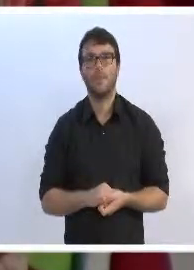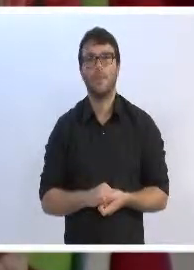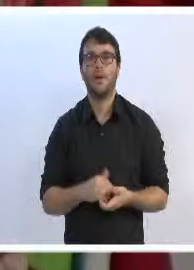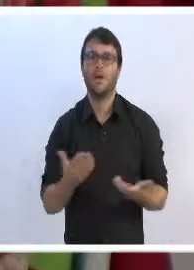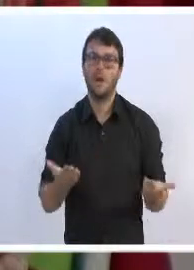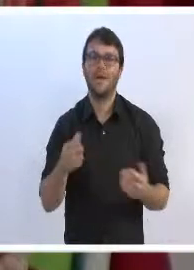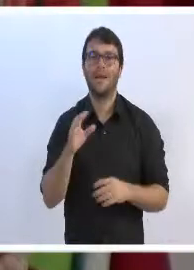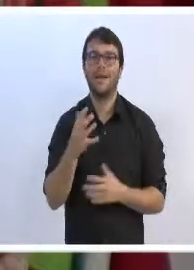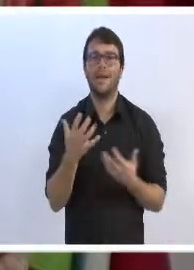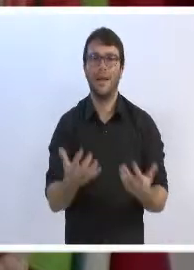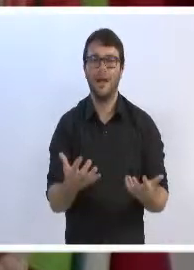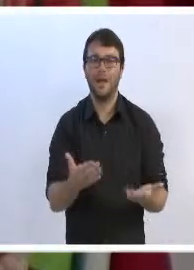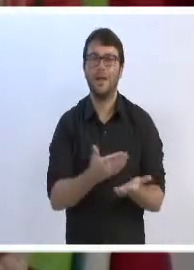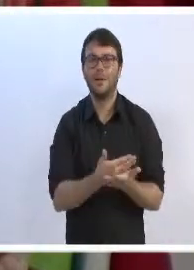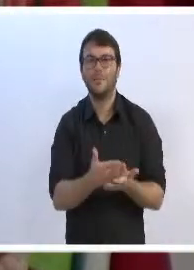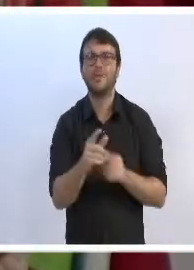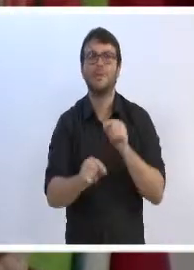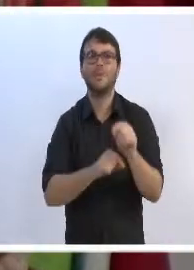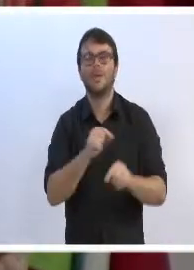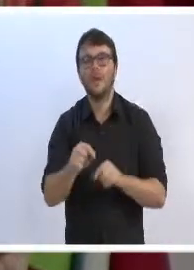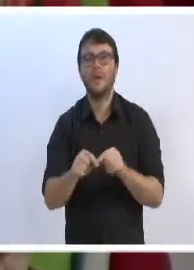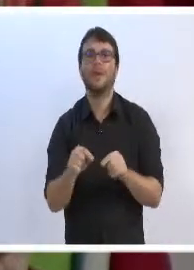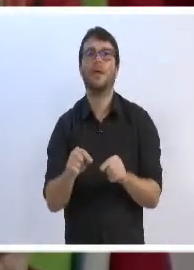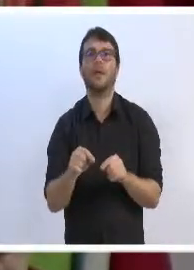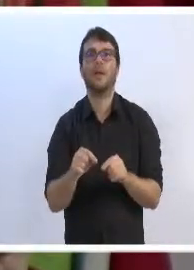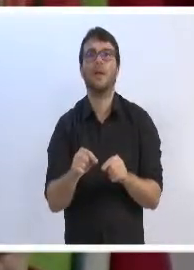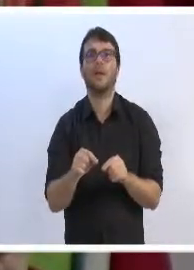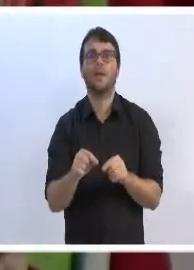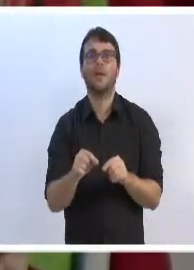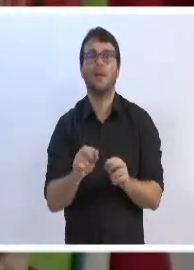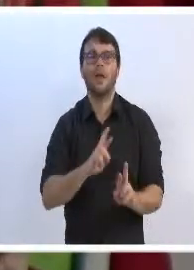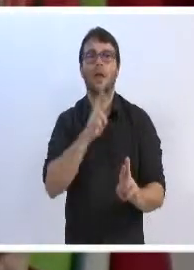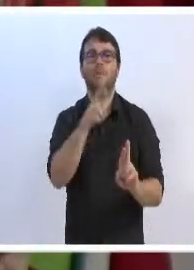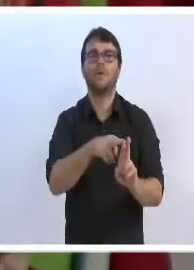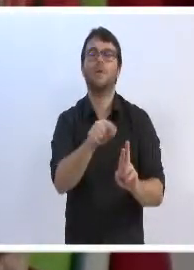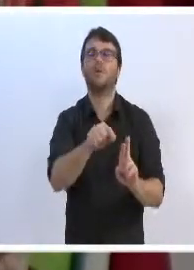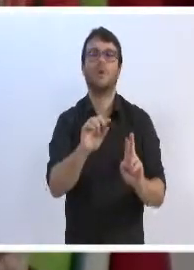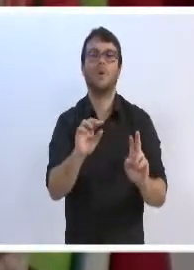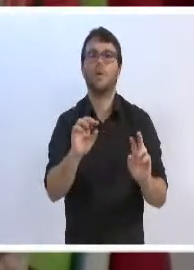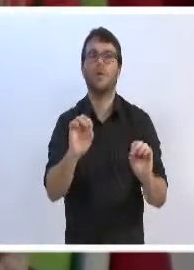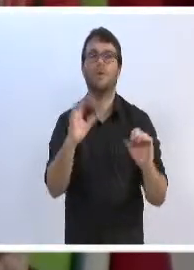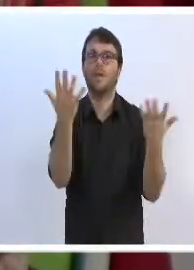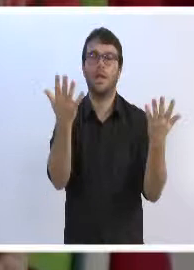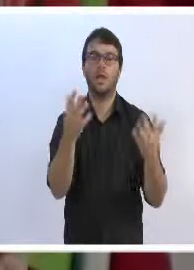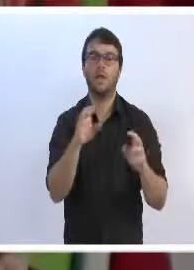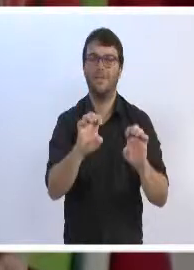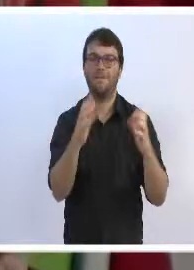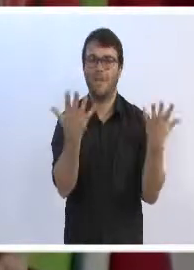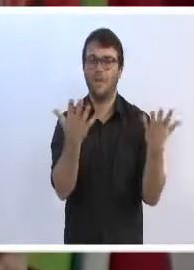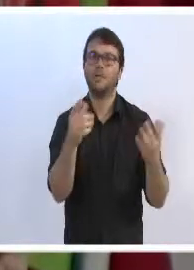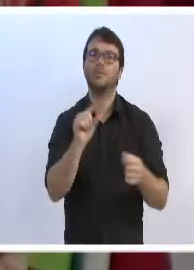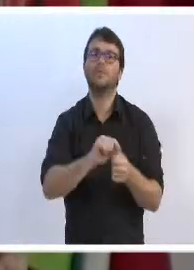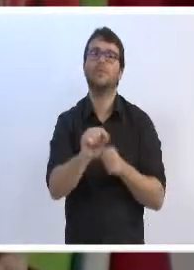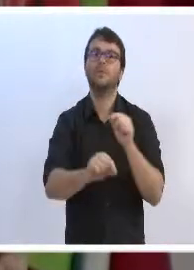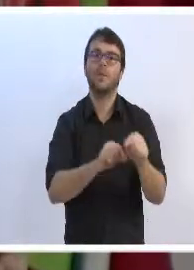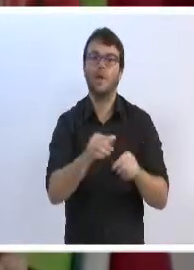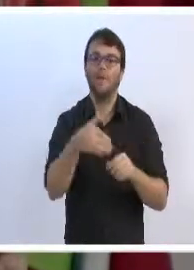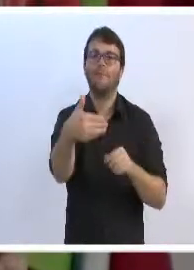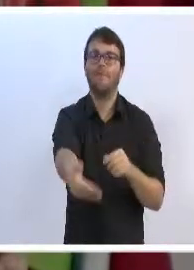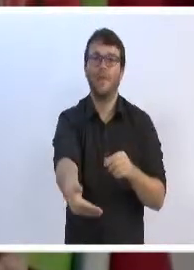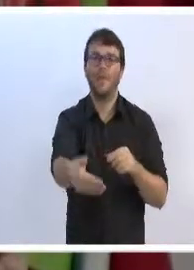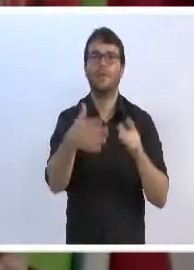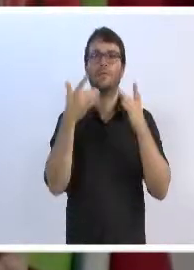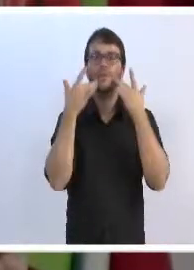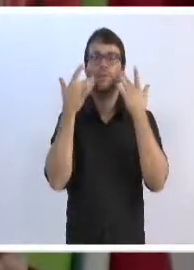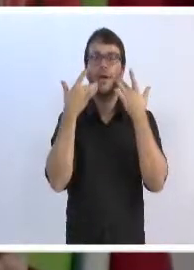inicialmente fazer uma referência ao evento que está acontecendo hoje à frente do teatro carlos gomes